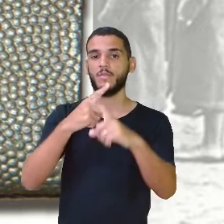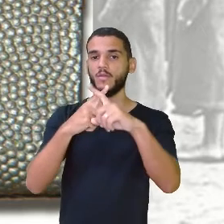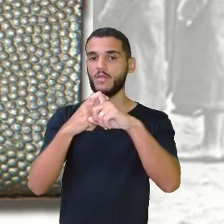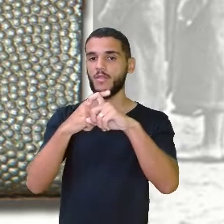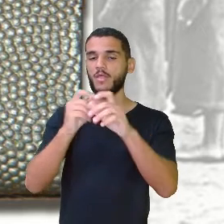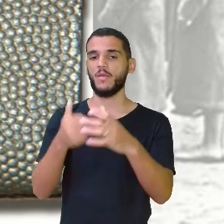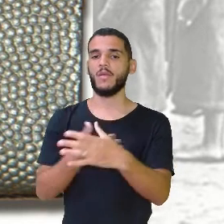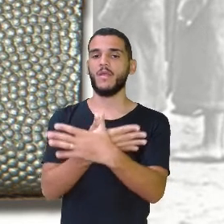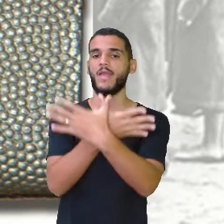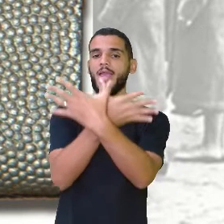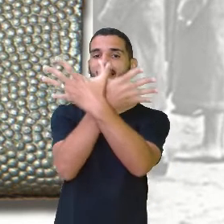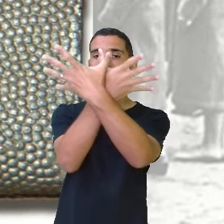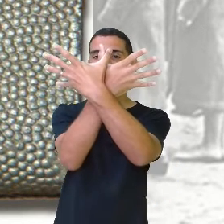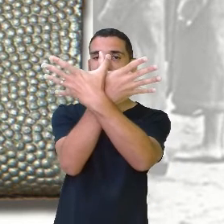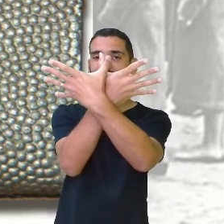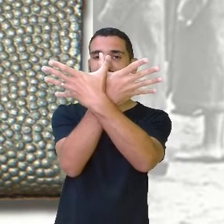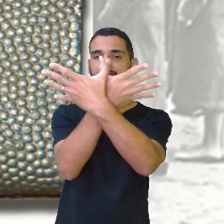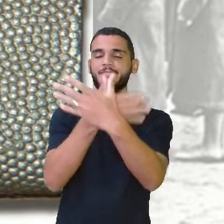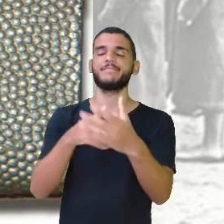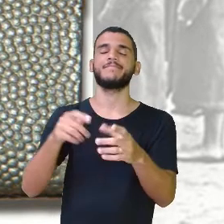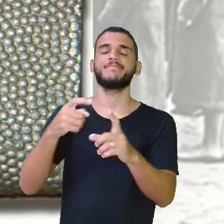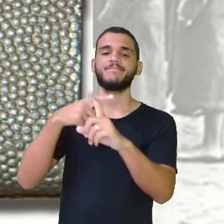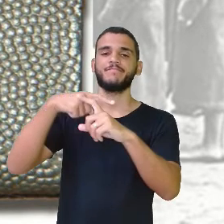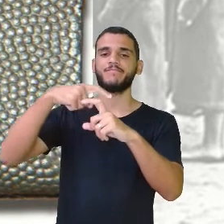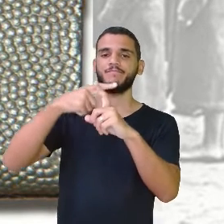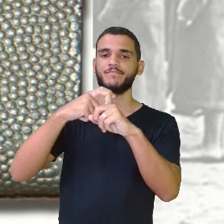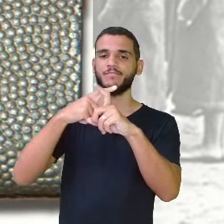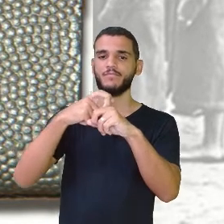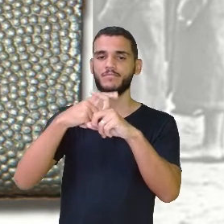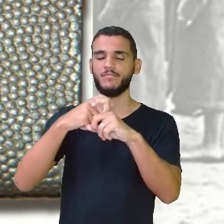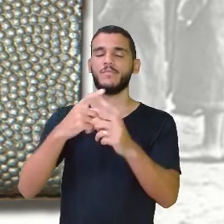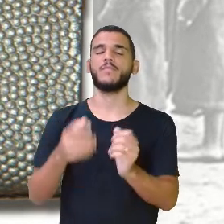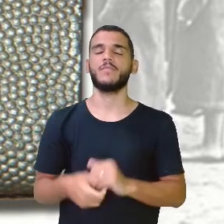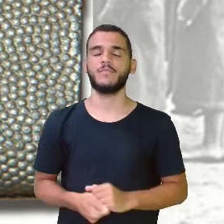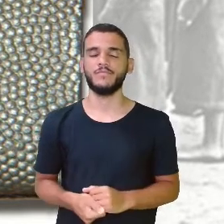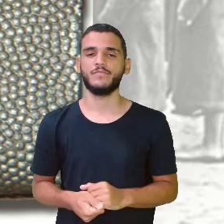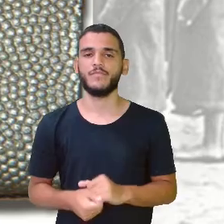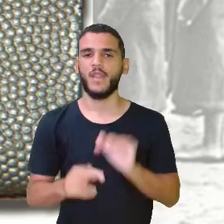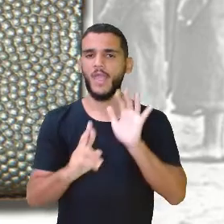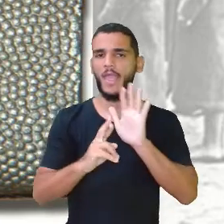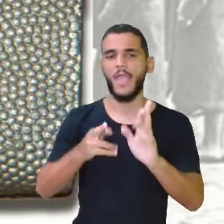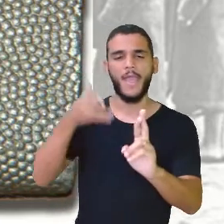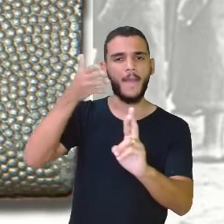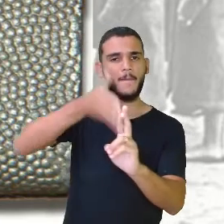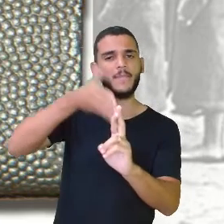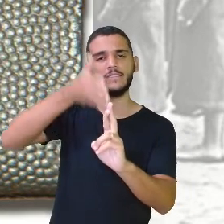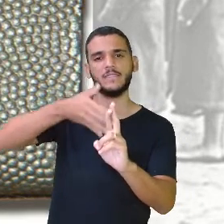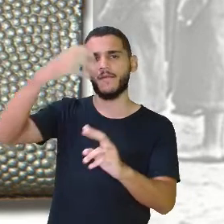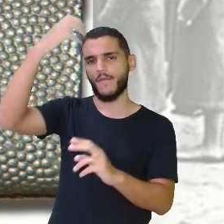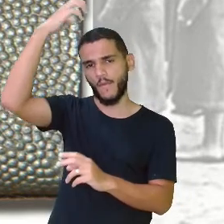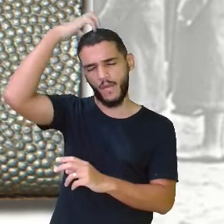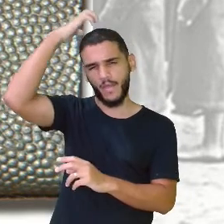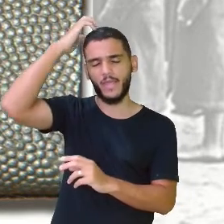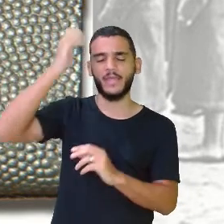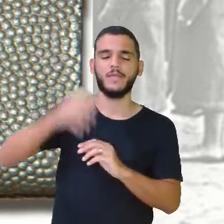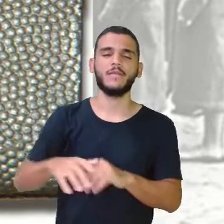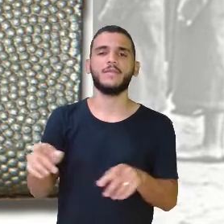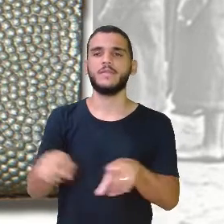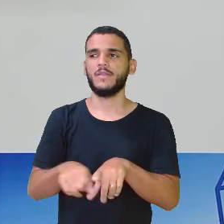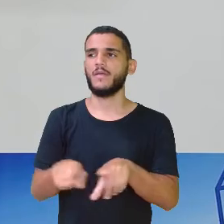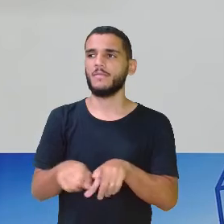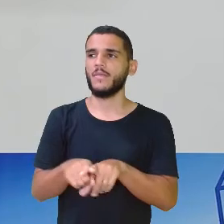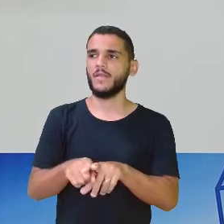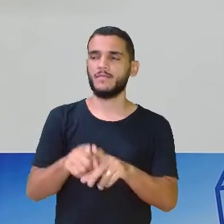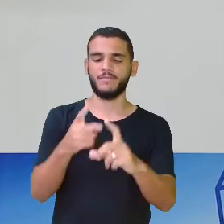que representava aí o reino, né, o Terceiro Reich alemão, né, e a suástica, que é a imagem que ela